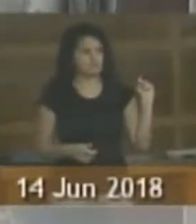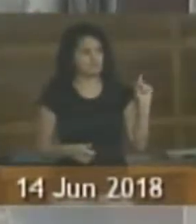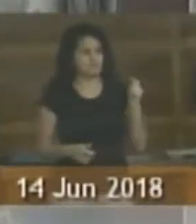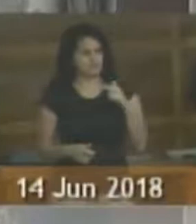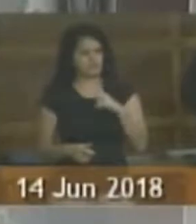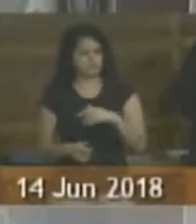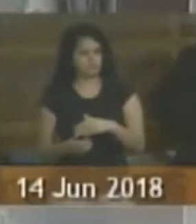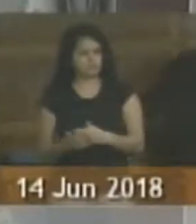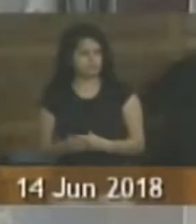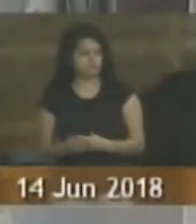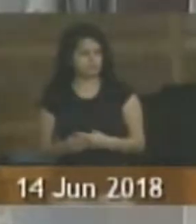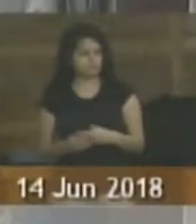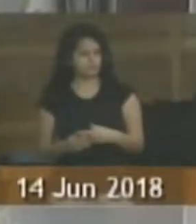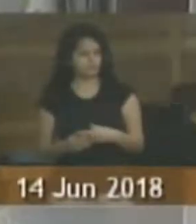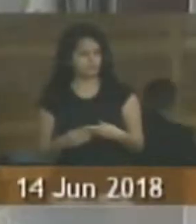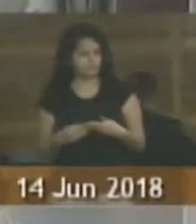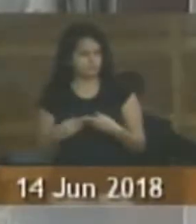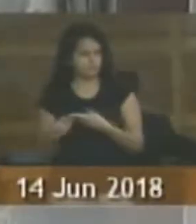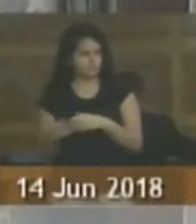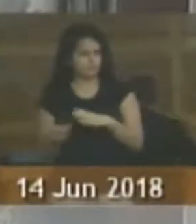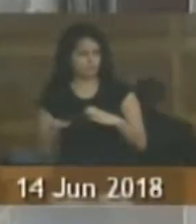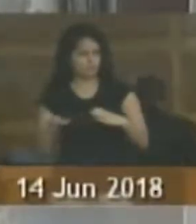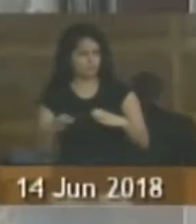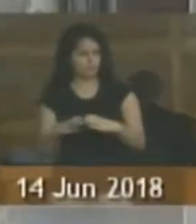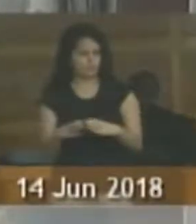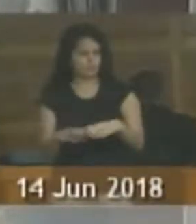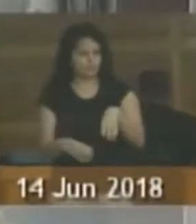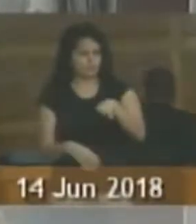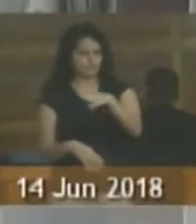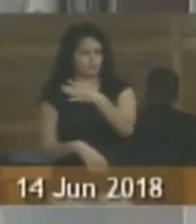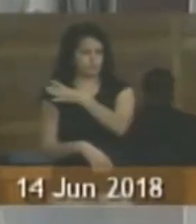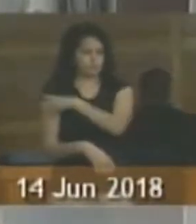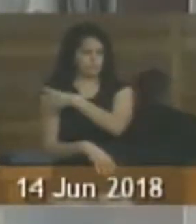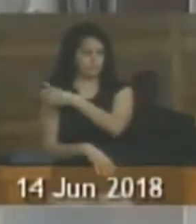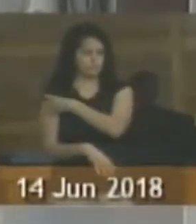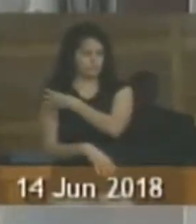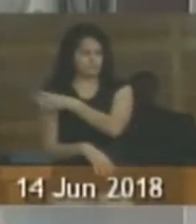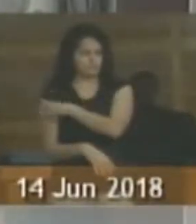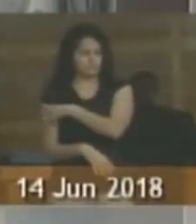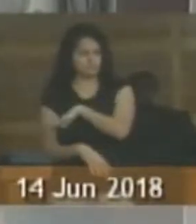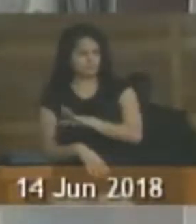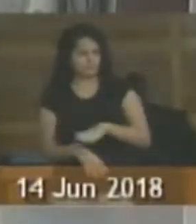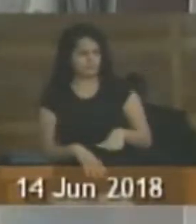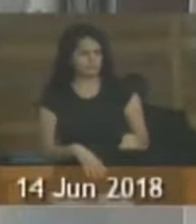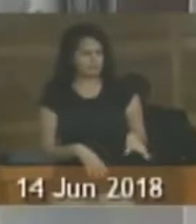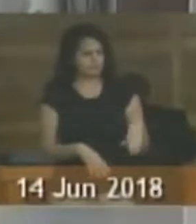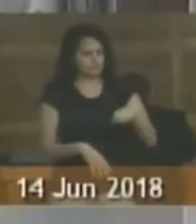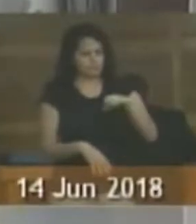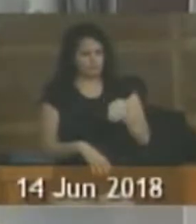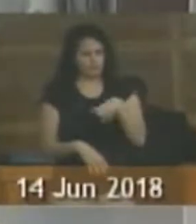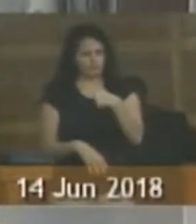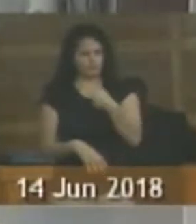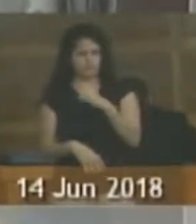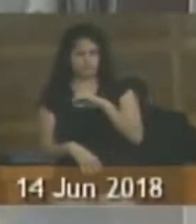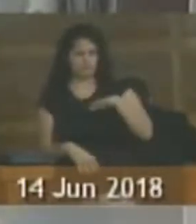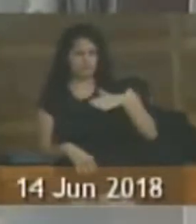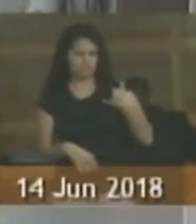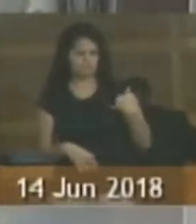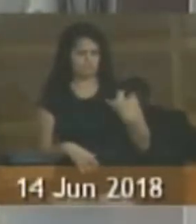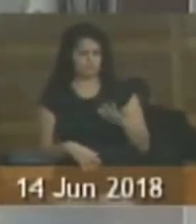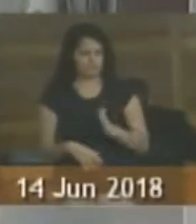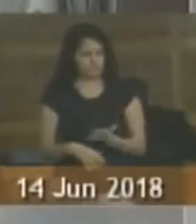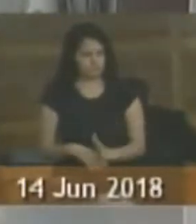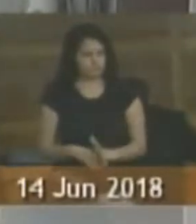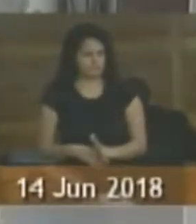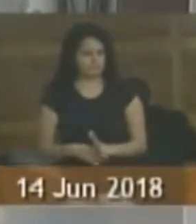mandou tem uma turma de quarto ano, são crianças de 9, 10, 11 anos,